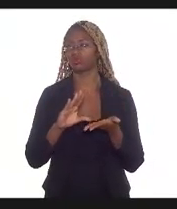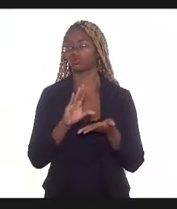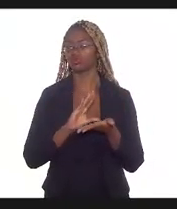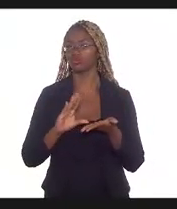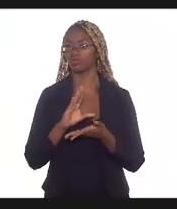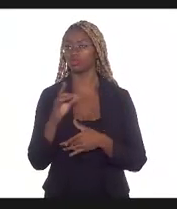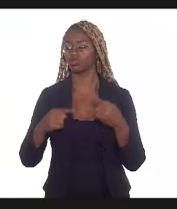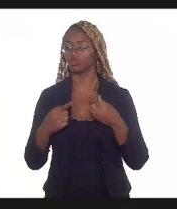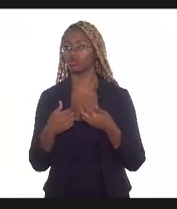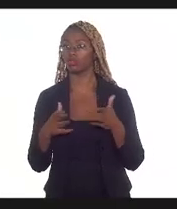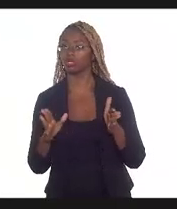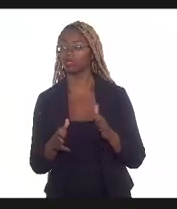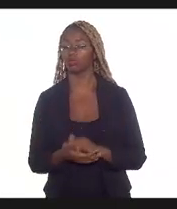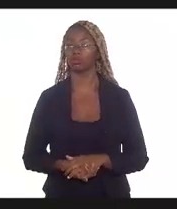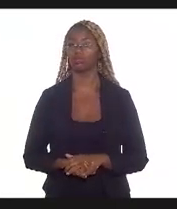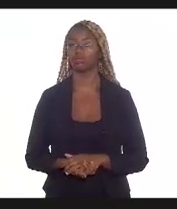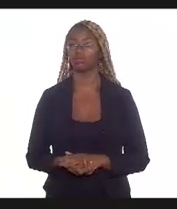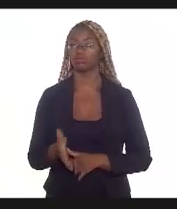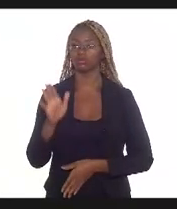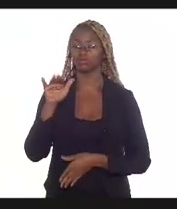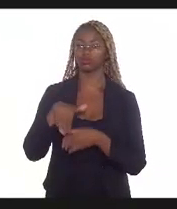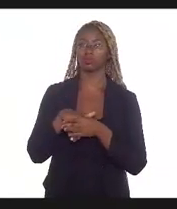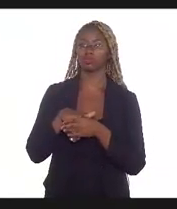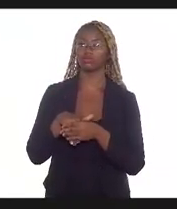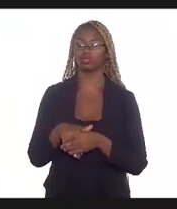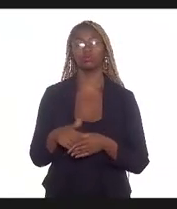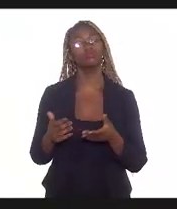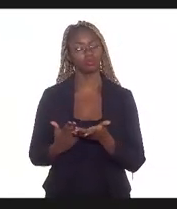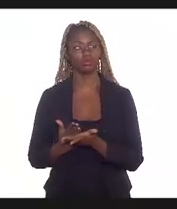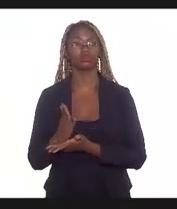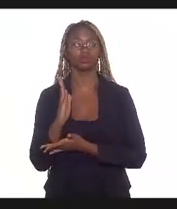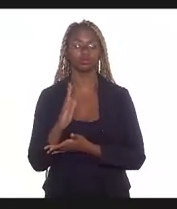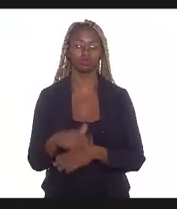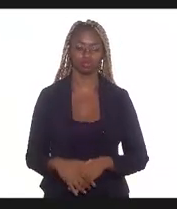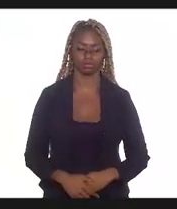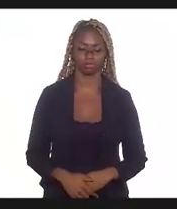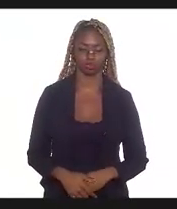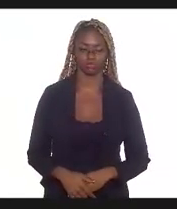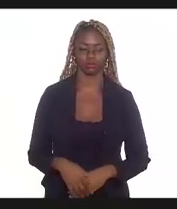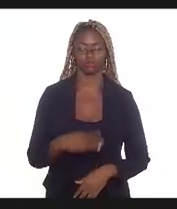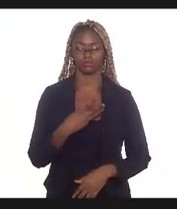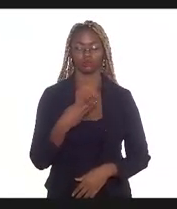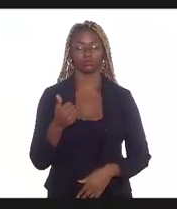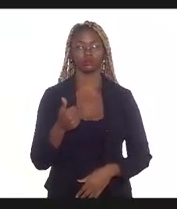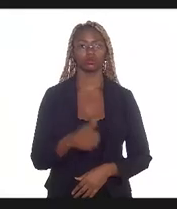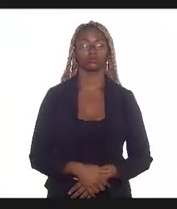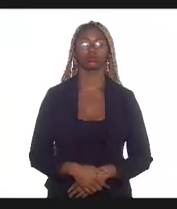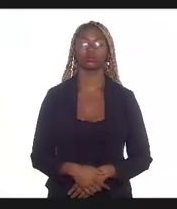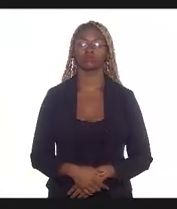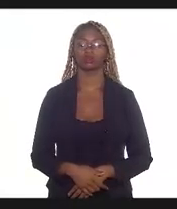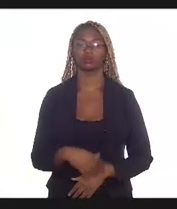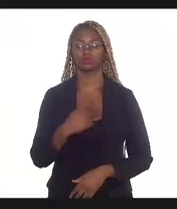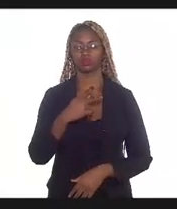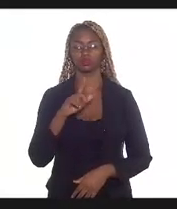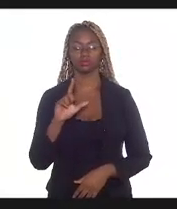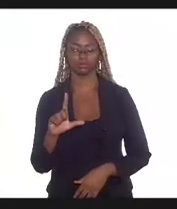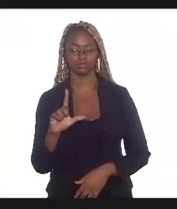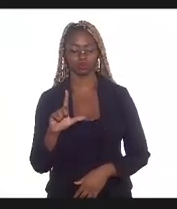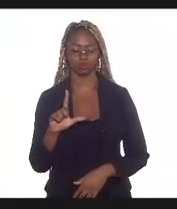Em discussão. Em votação, aprovado. 31. Projeto de lei